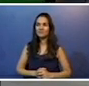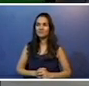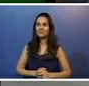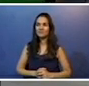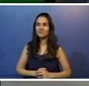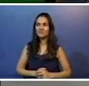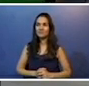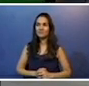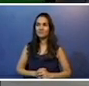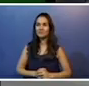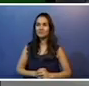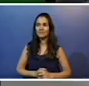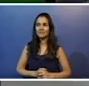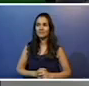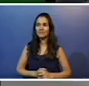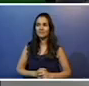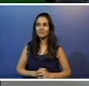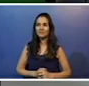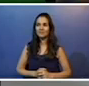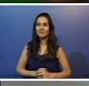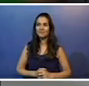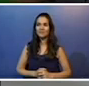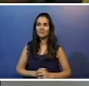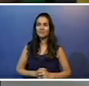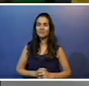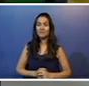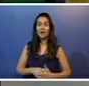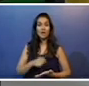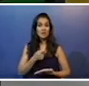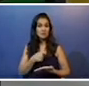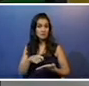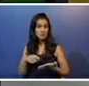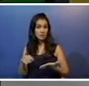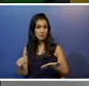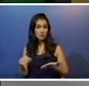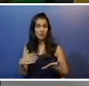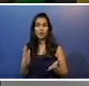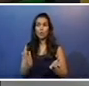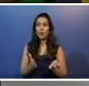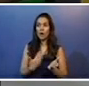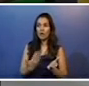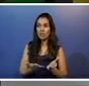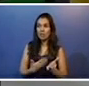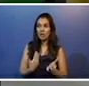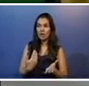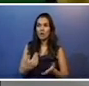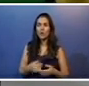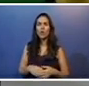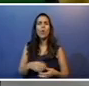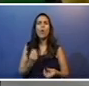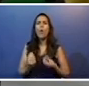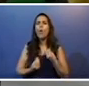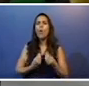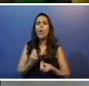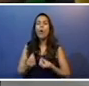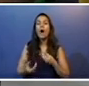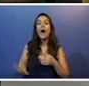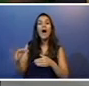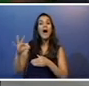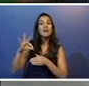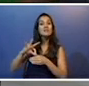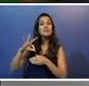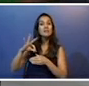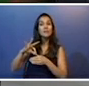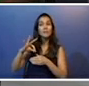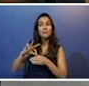Vou voltar aqui nele. É onde vocês vão escrever, tá? Como as sementes